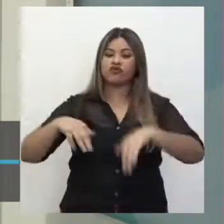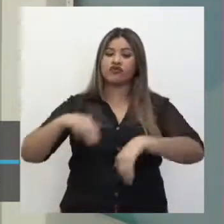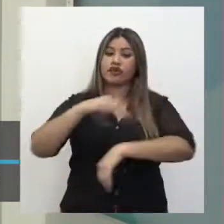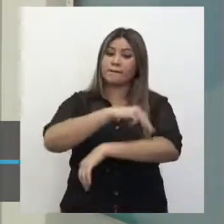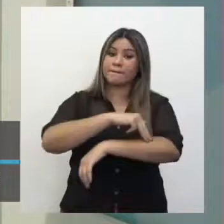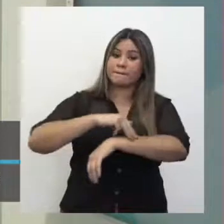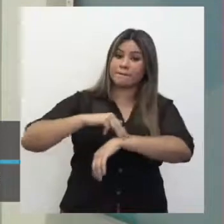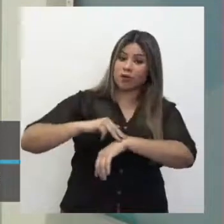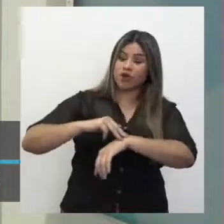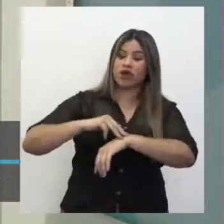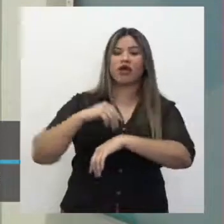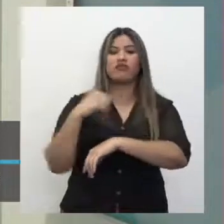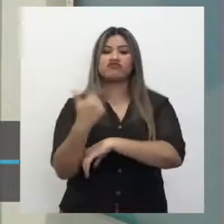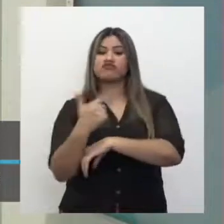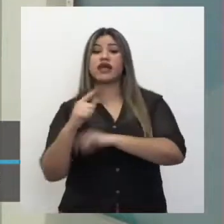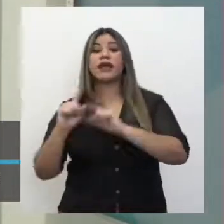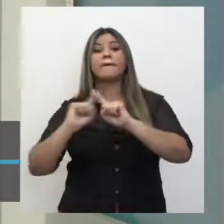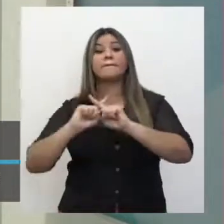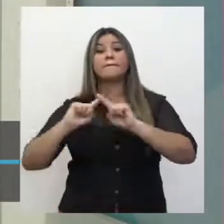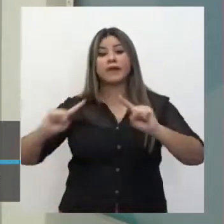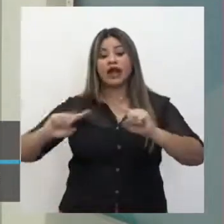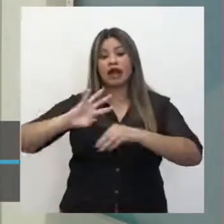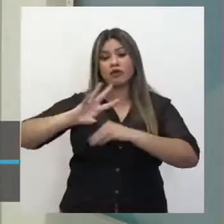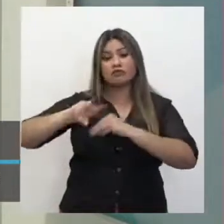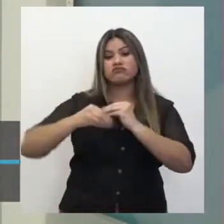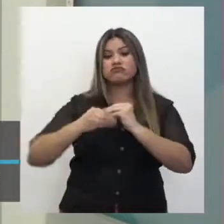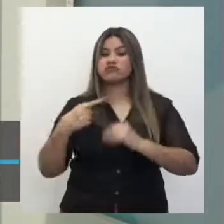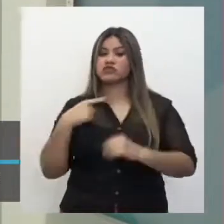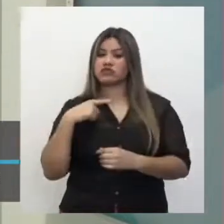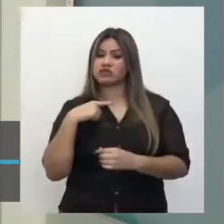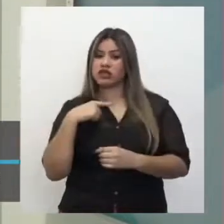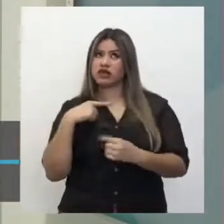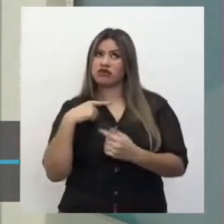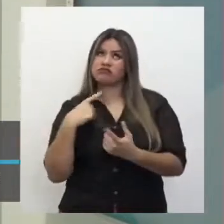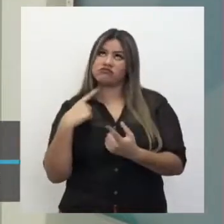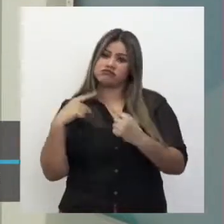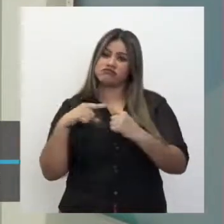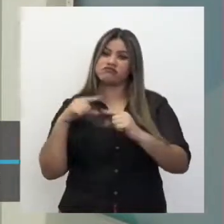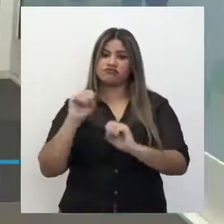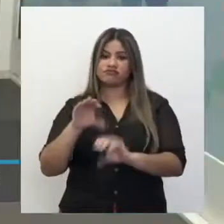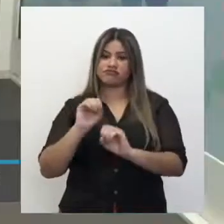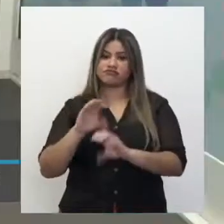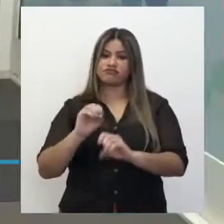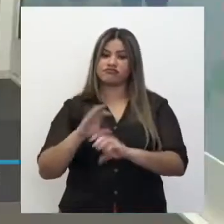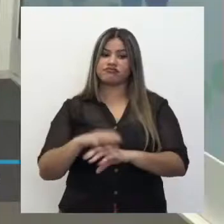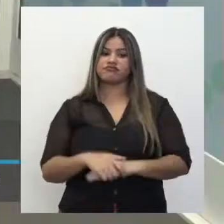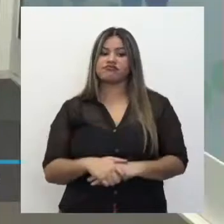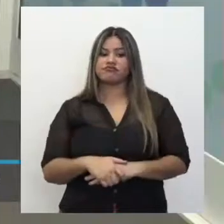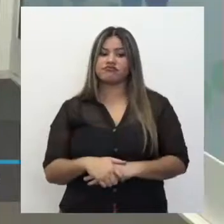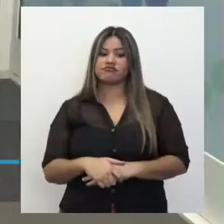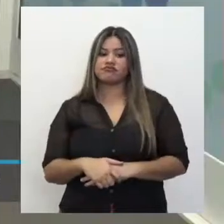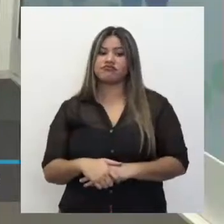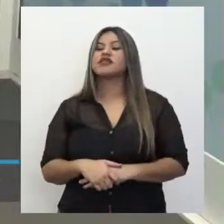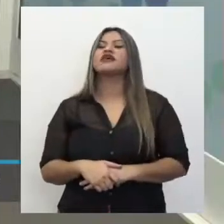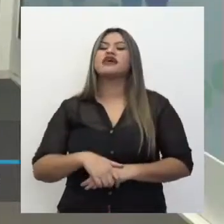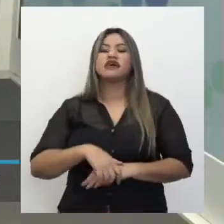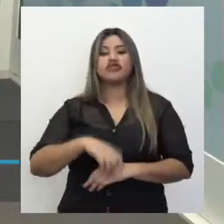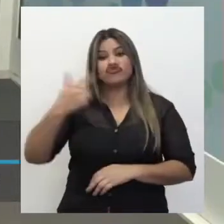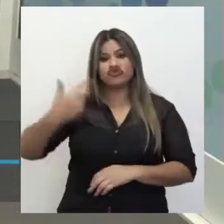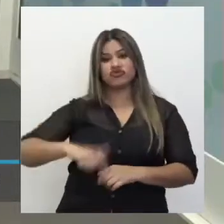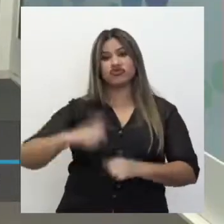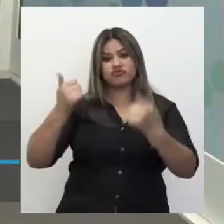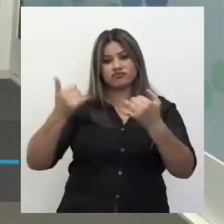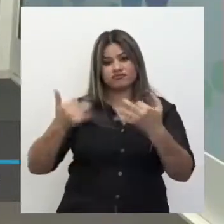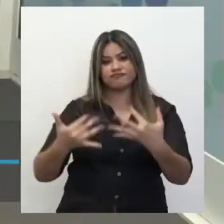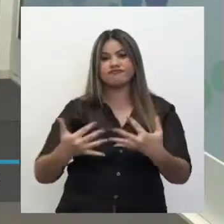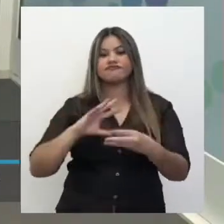um comentário muito similar a uma moral, que traz um ensinamento. Eles só certo? reforçaram o que você falaram, o que você falou, né? Porque você falou